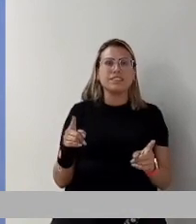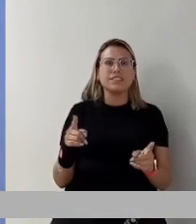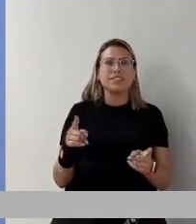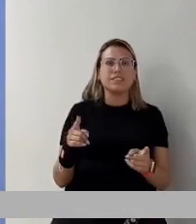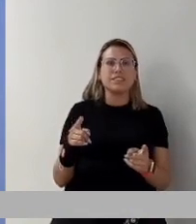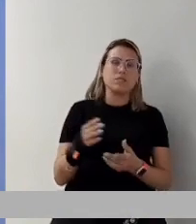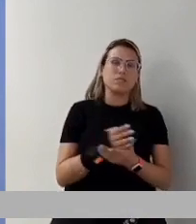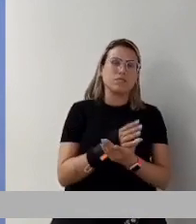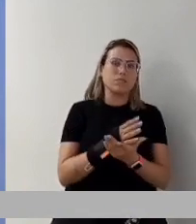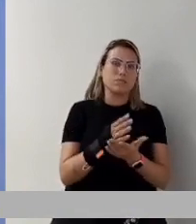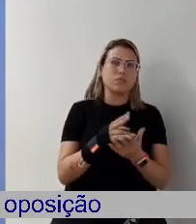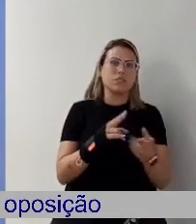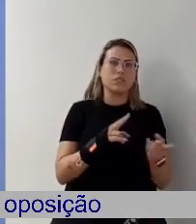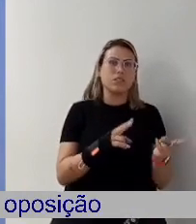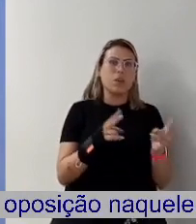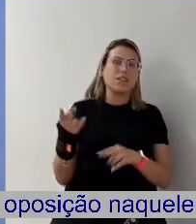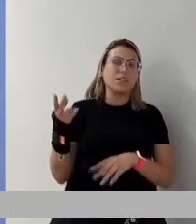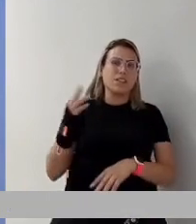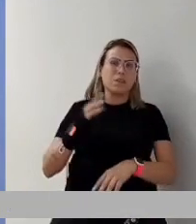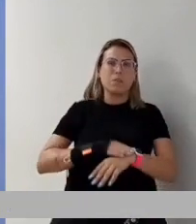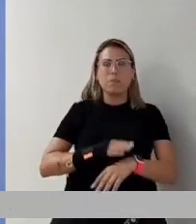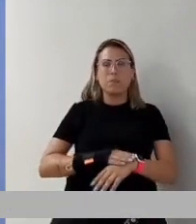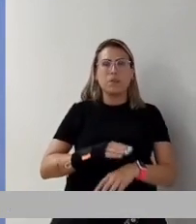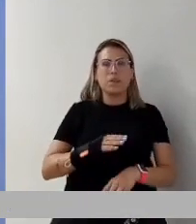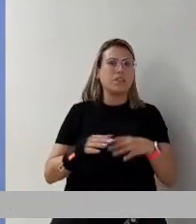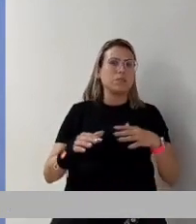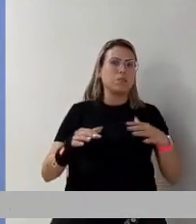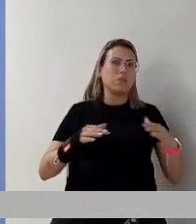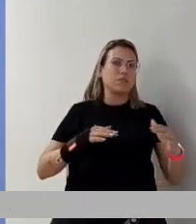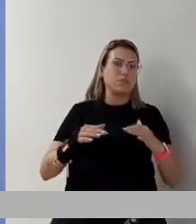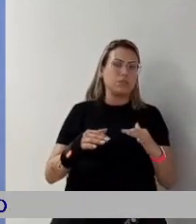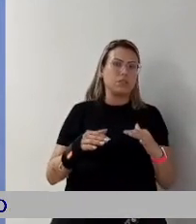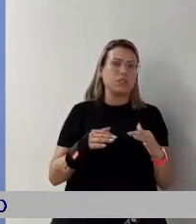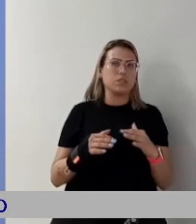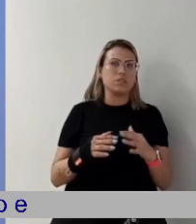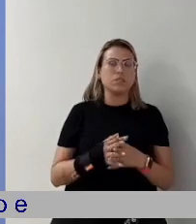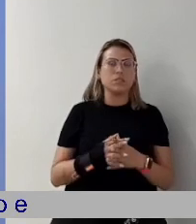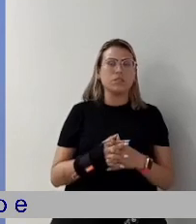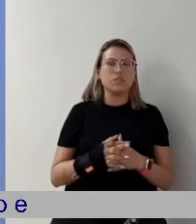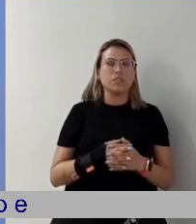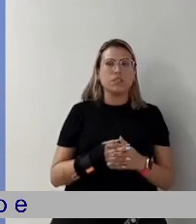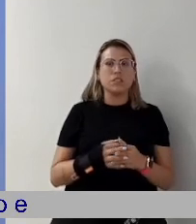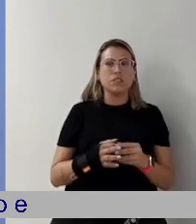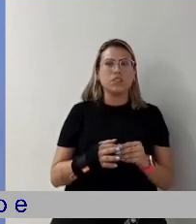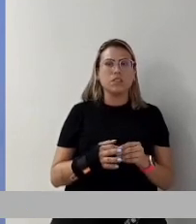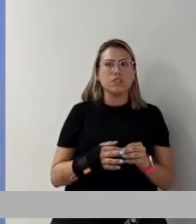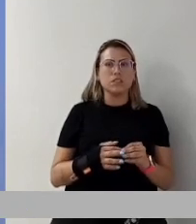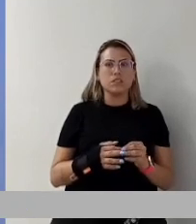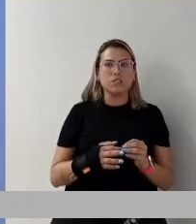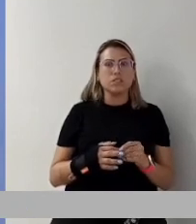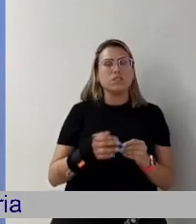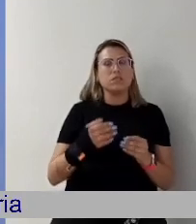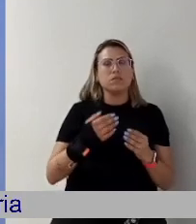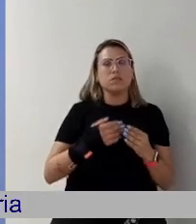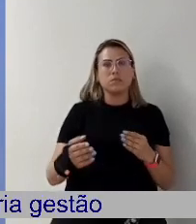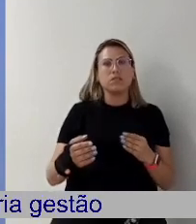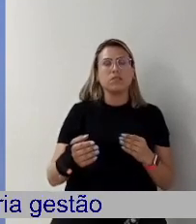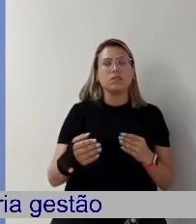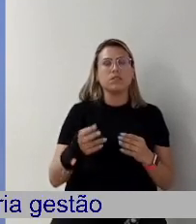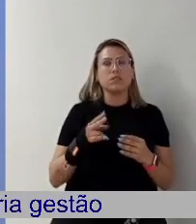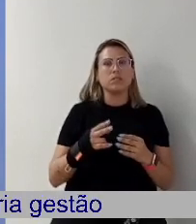Alguns da oposição naquele momento fizeram o movimento medonho e a a própria Gestão